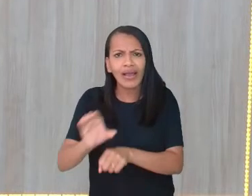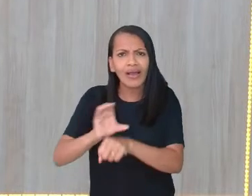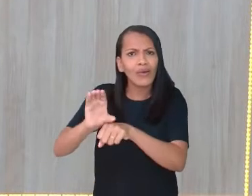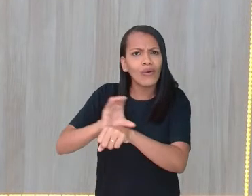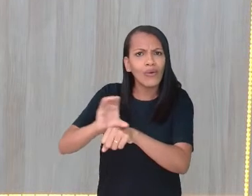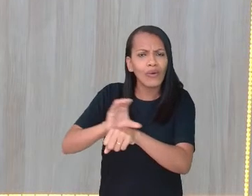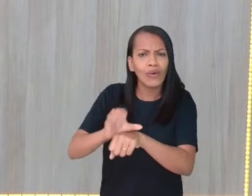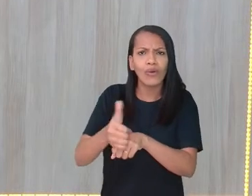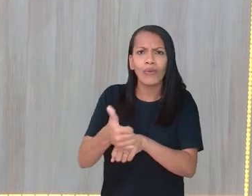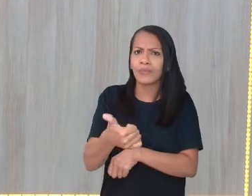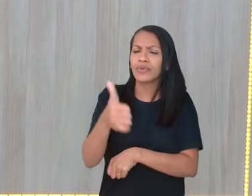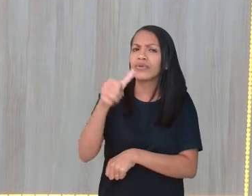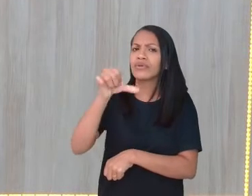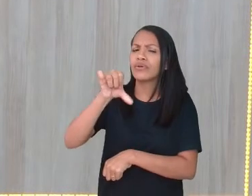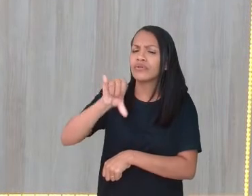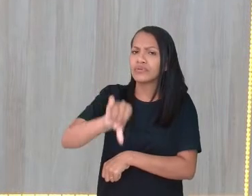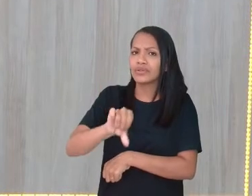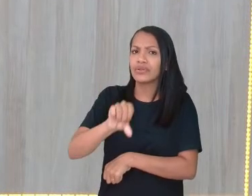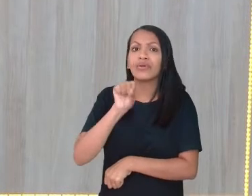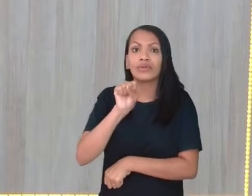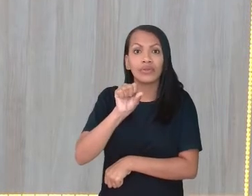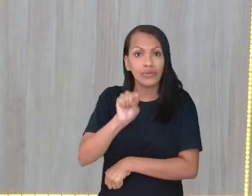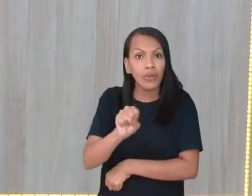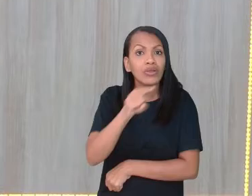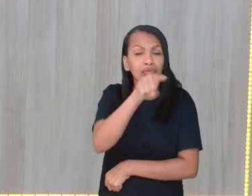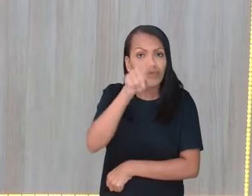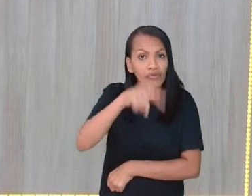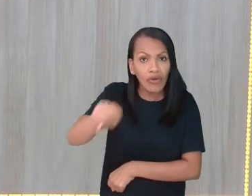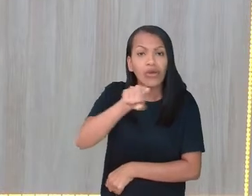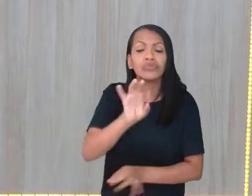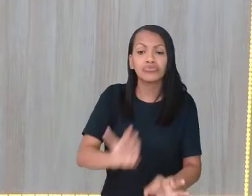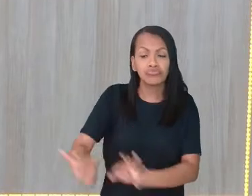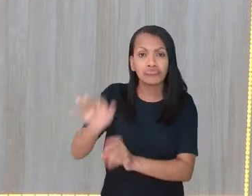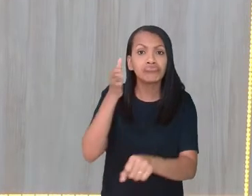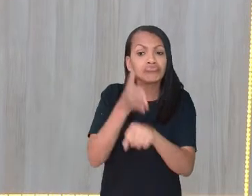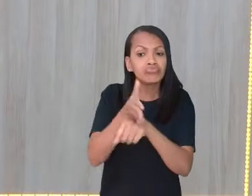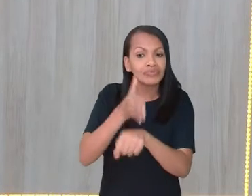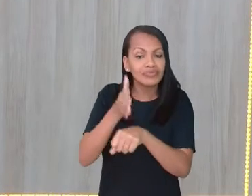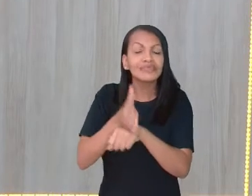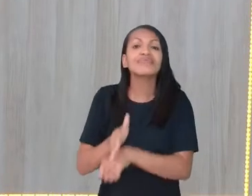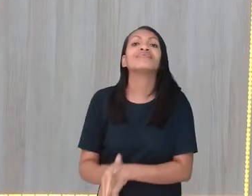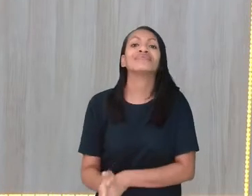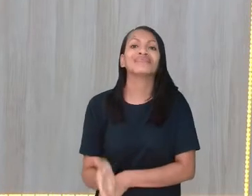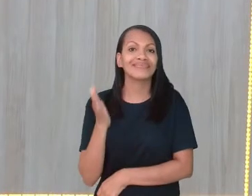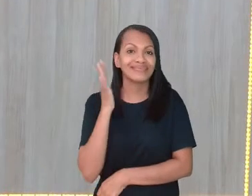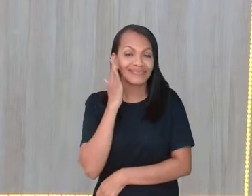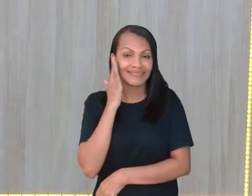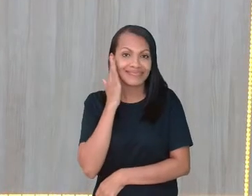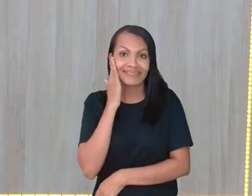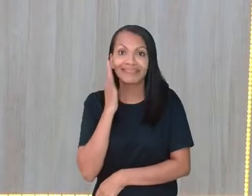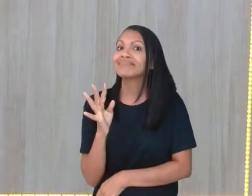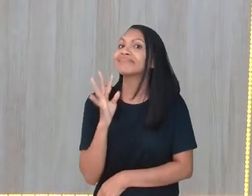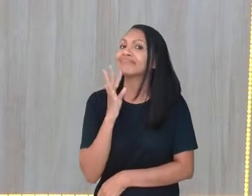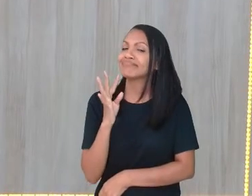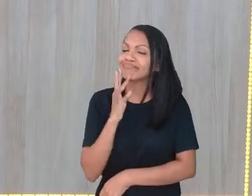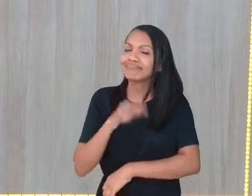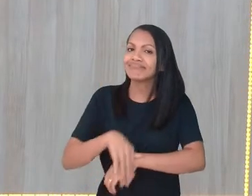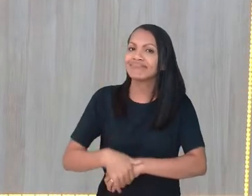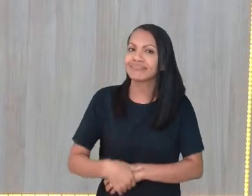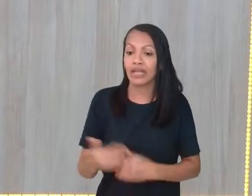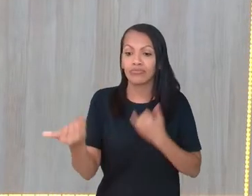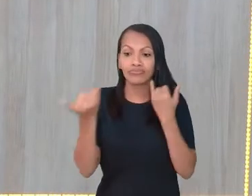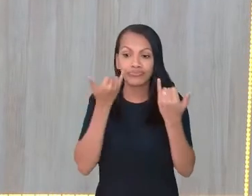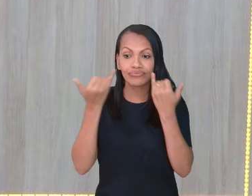Constituição 1988 e vocês vão poder ter acesso a tudo que tem lá, né? E se informar, é muito importante. A gente só